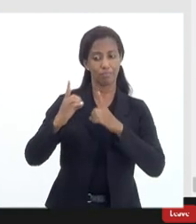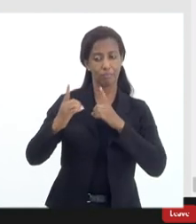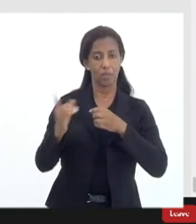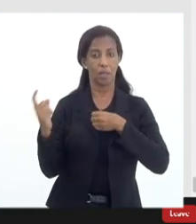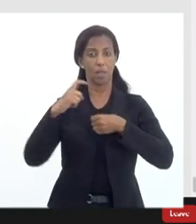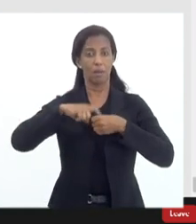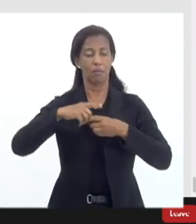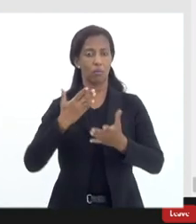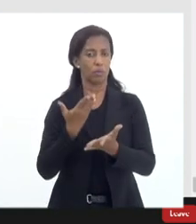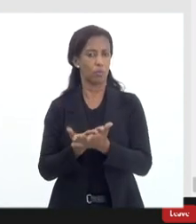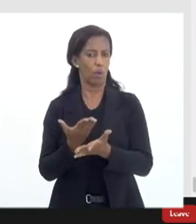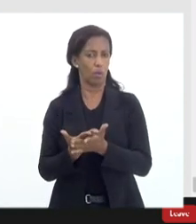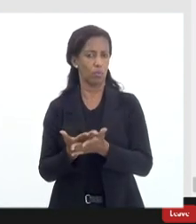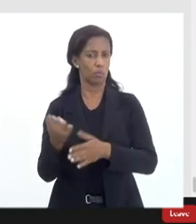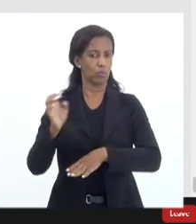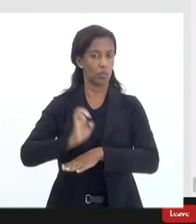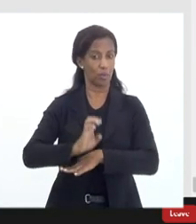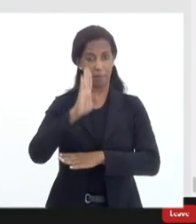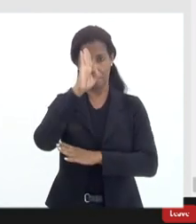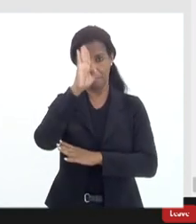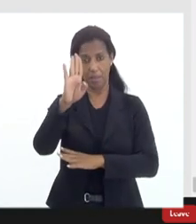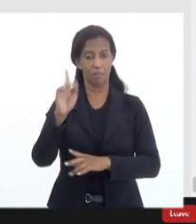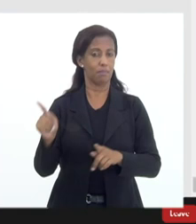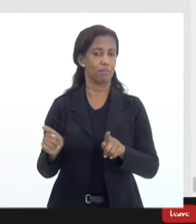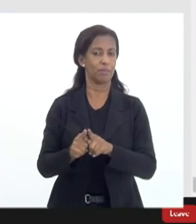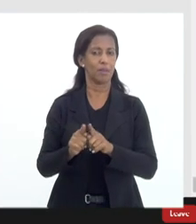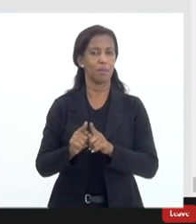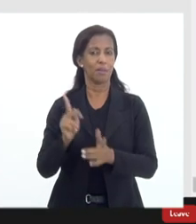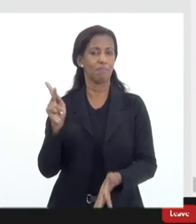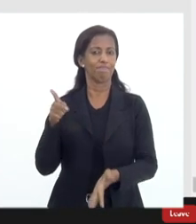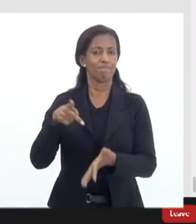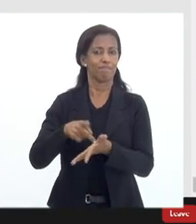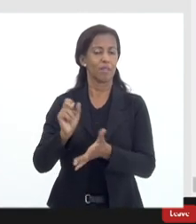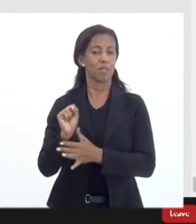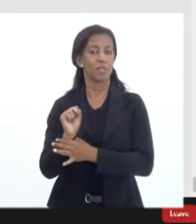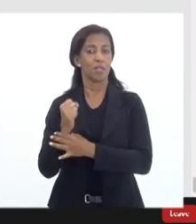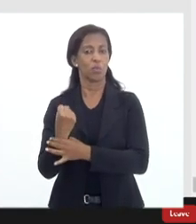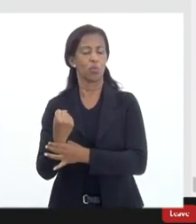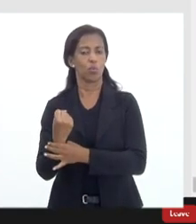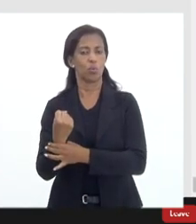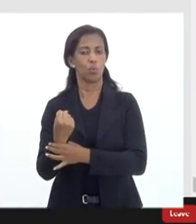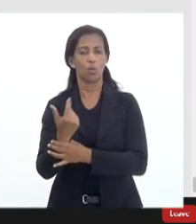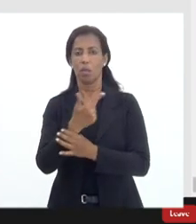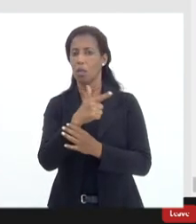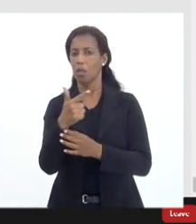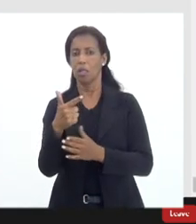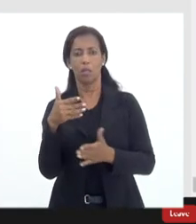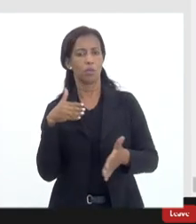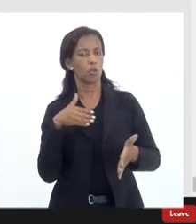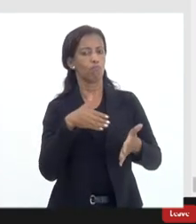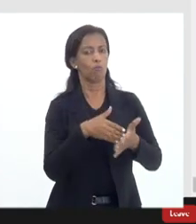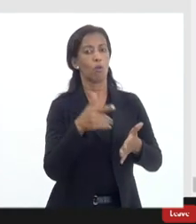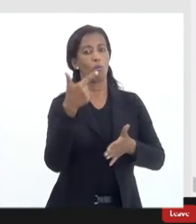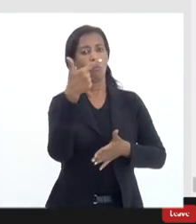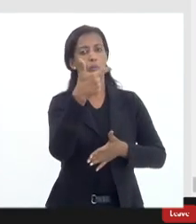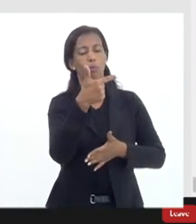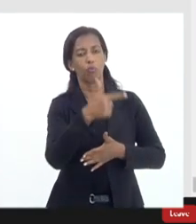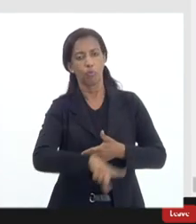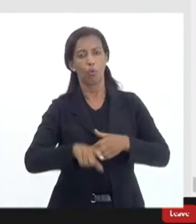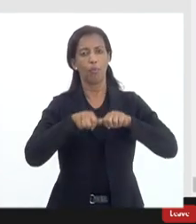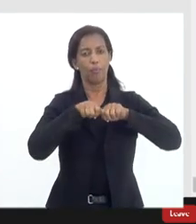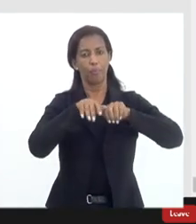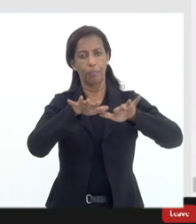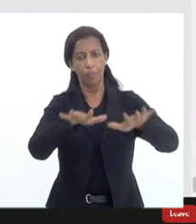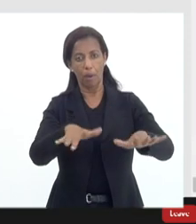retorno presencial no Estado e que é fundamental para que a gente tenha, de fato, um retorno seguro, que não seja interrompido por novos surtos e que